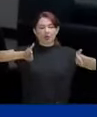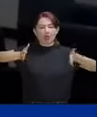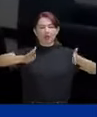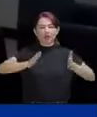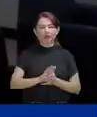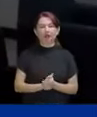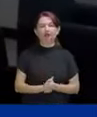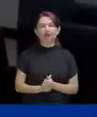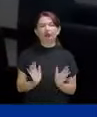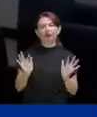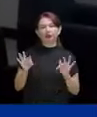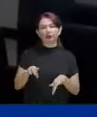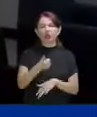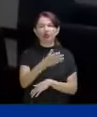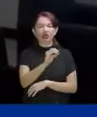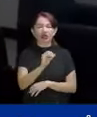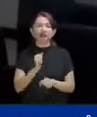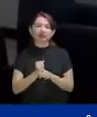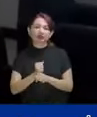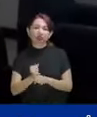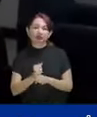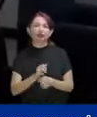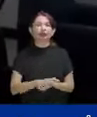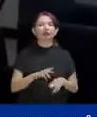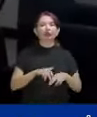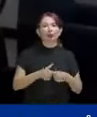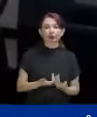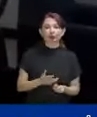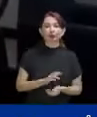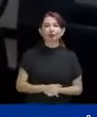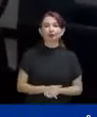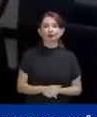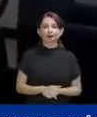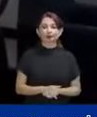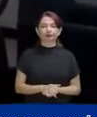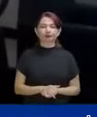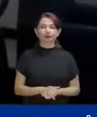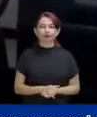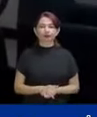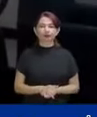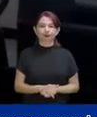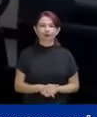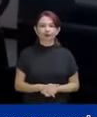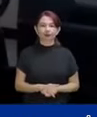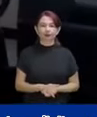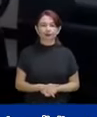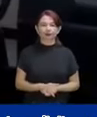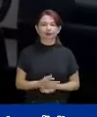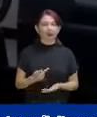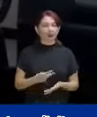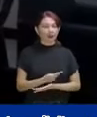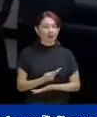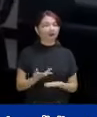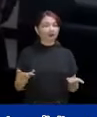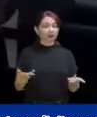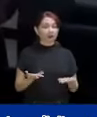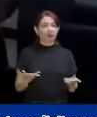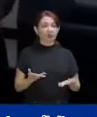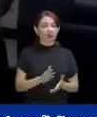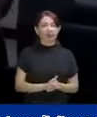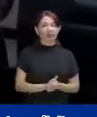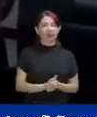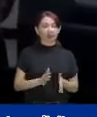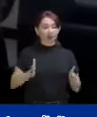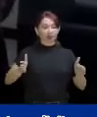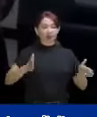prazo prescricional é de 10 anos, não de 5. Por esse motivo, e isso é exatamente o que ocorreu nessa execução, não